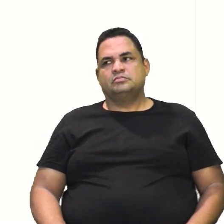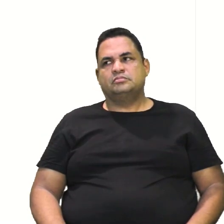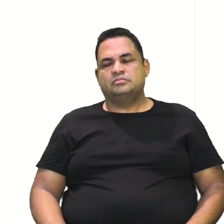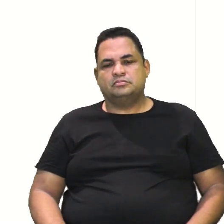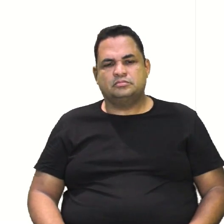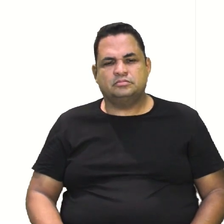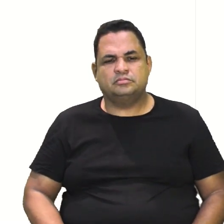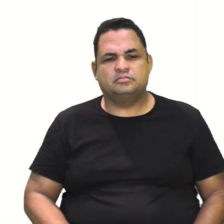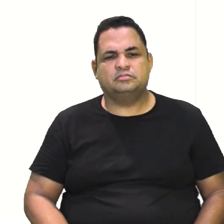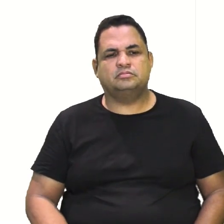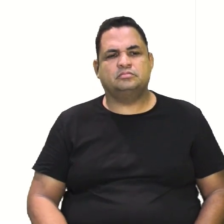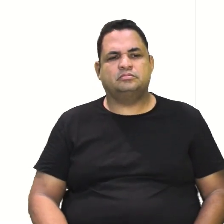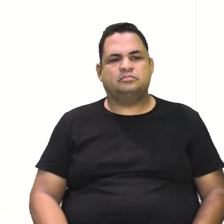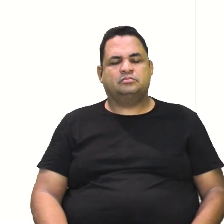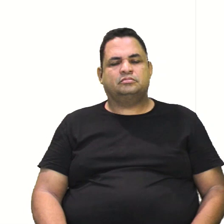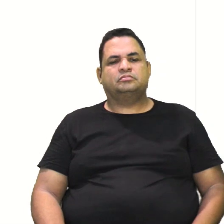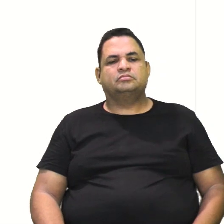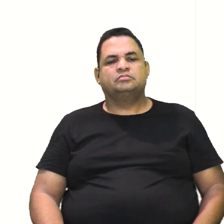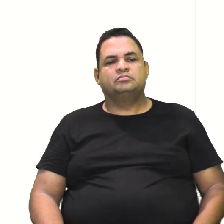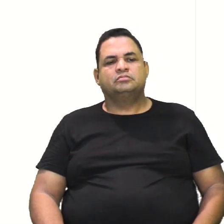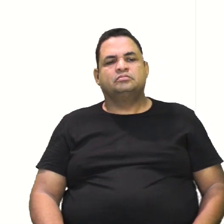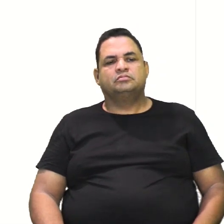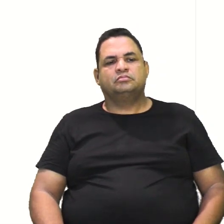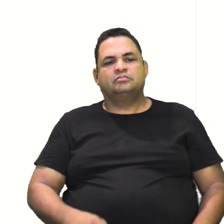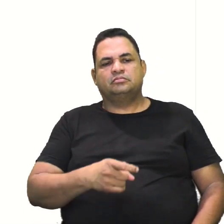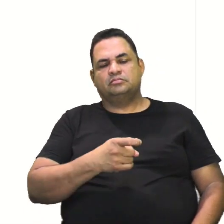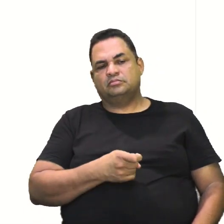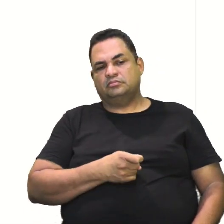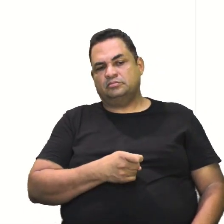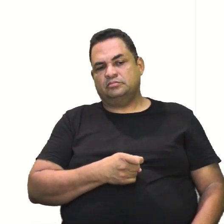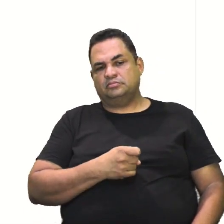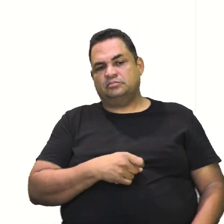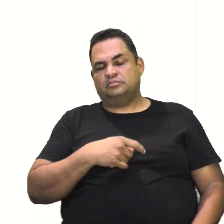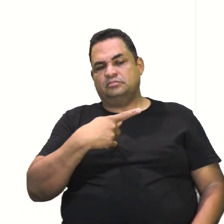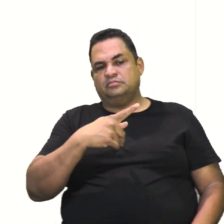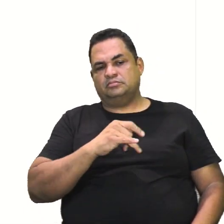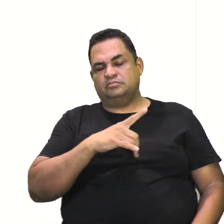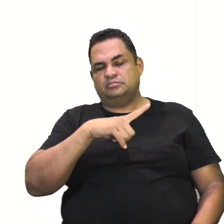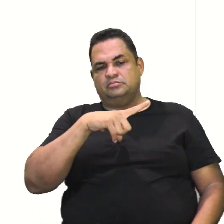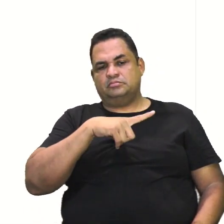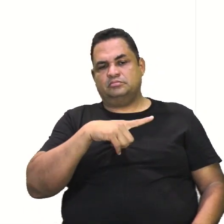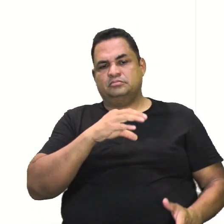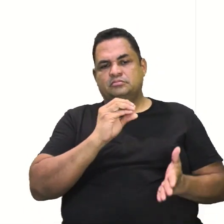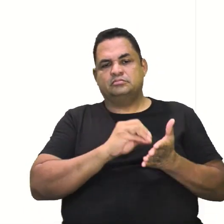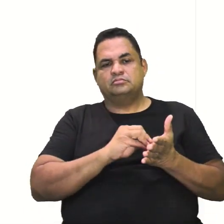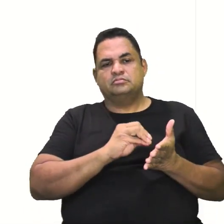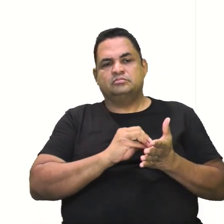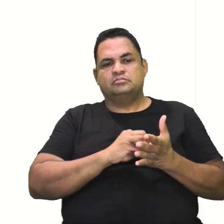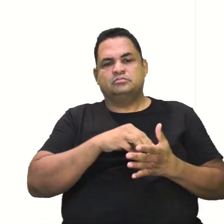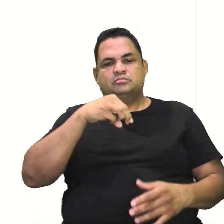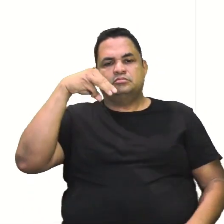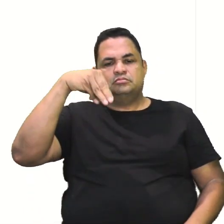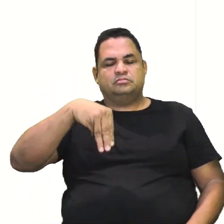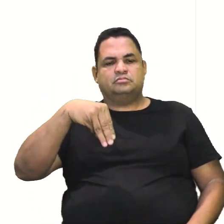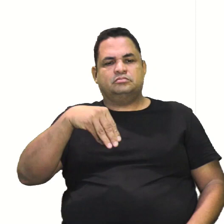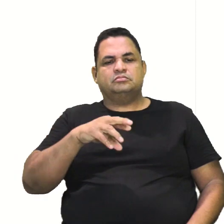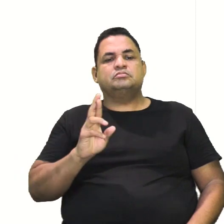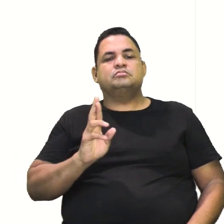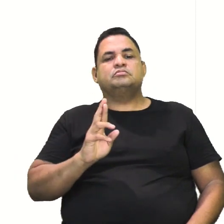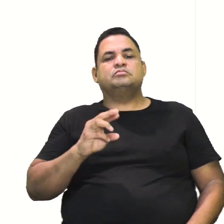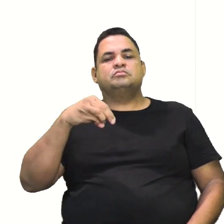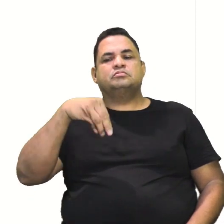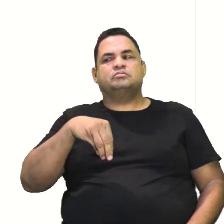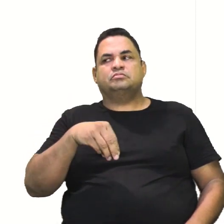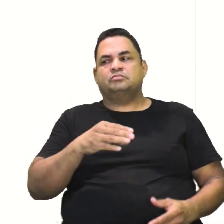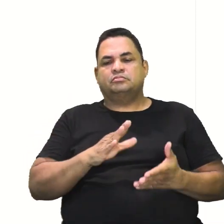nós temos, não é? Isso, o x do ponto P e o y do ponto P a gente tem. O que nos falta é o mzinho, né? Mas quem é